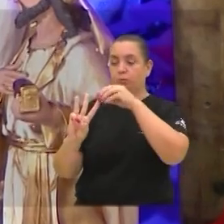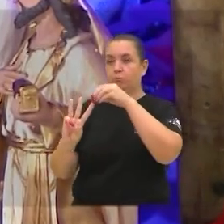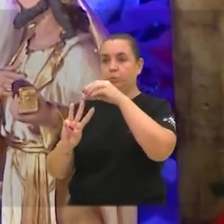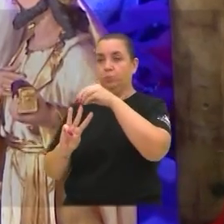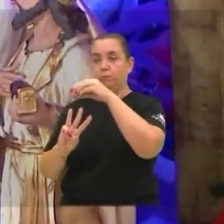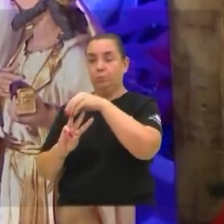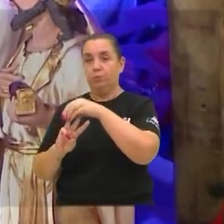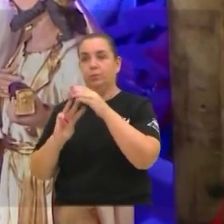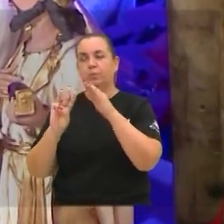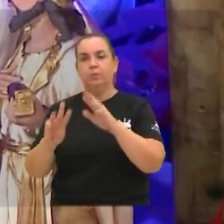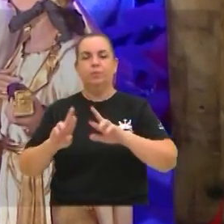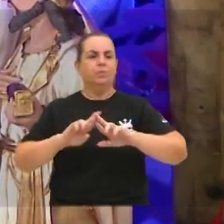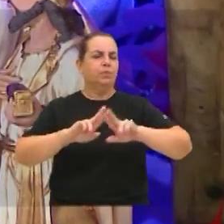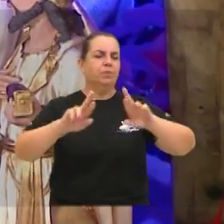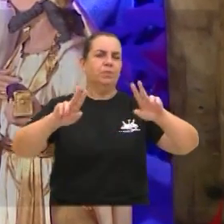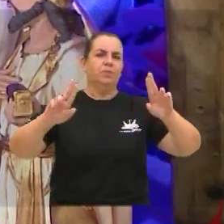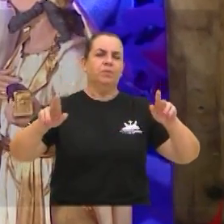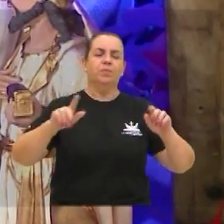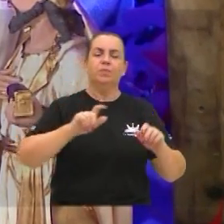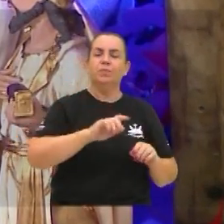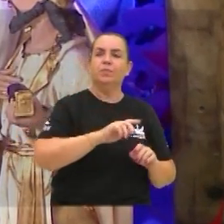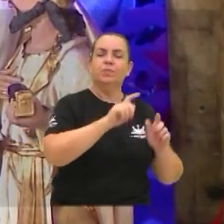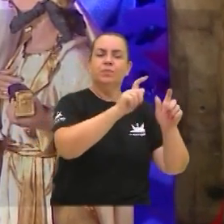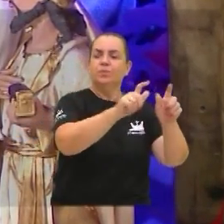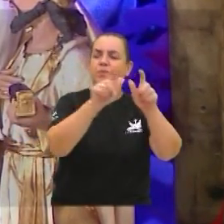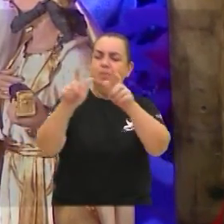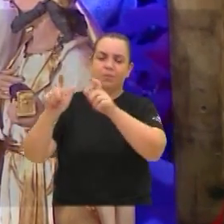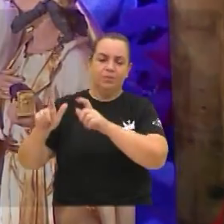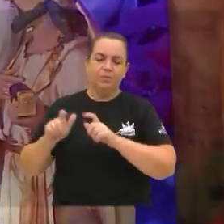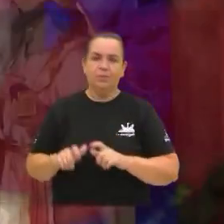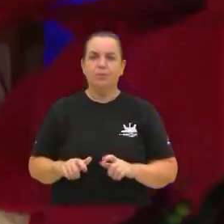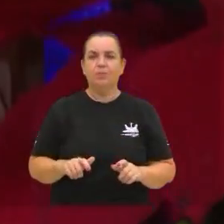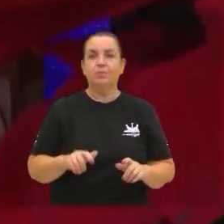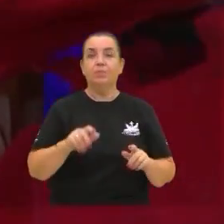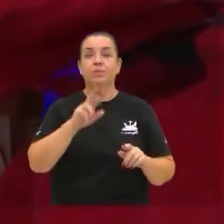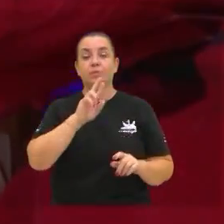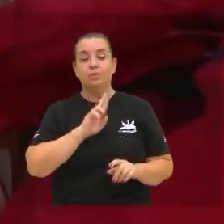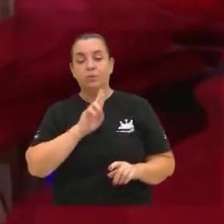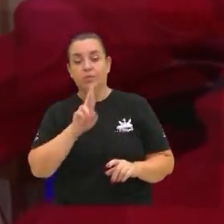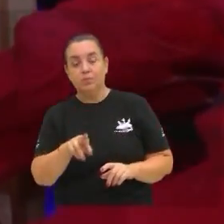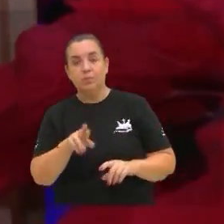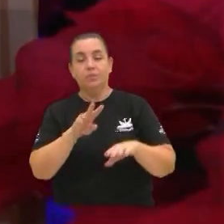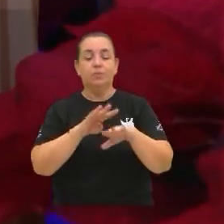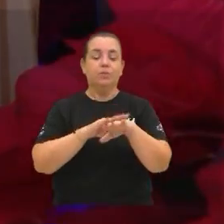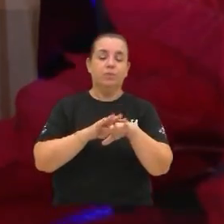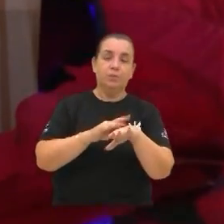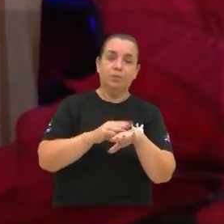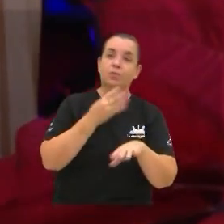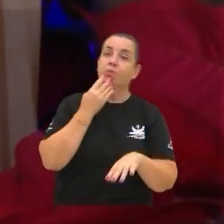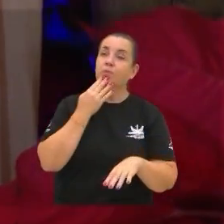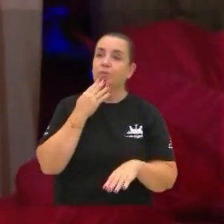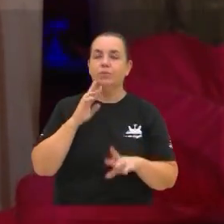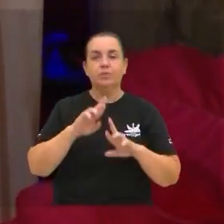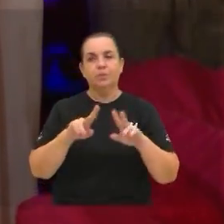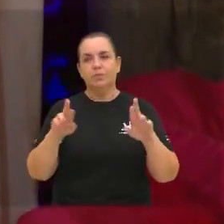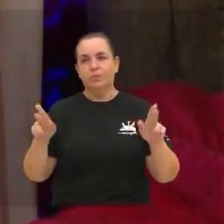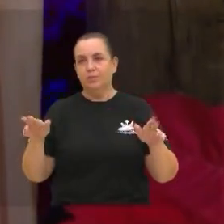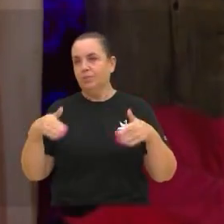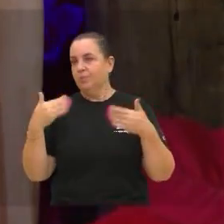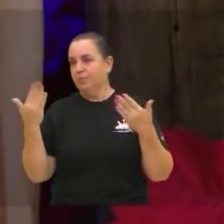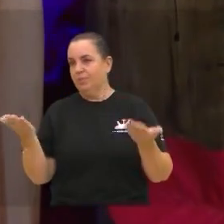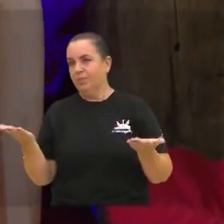de continentes diferentes, de raça diferente, de cor diferente, como é representado